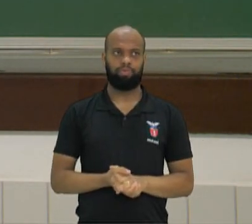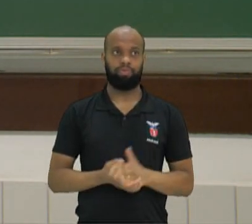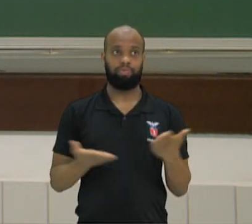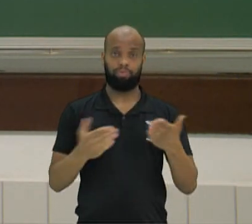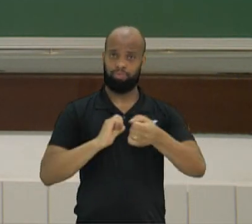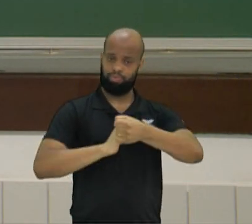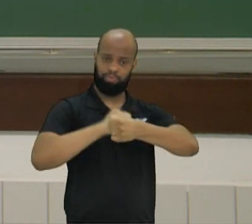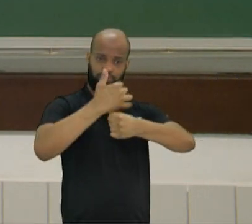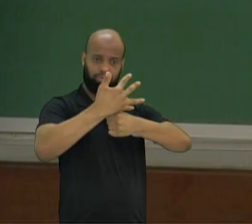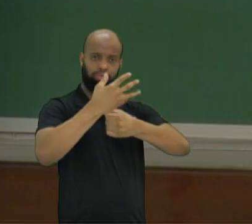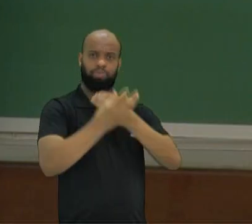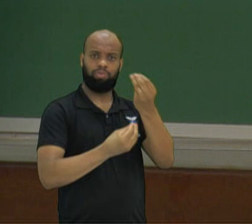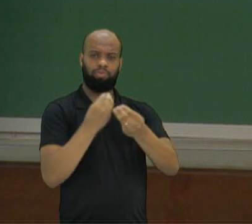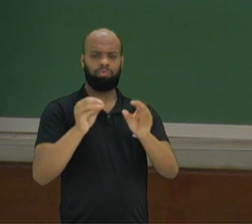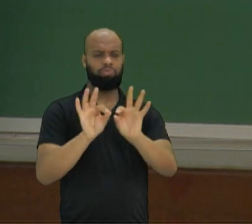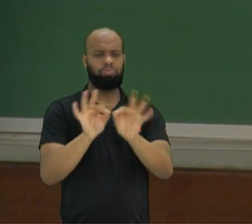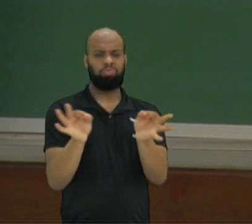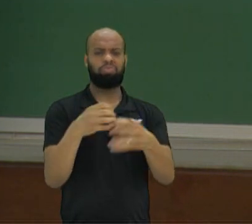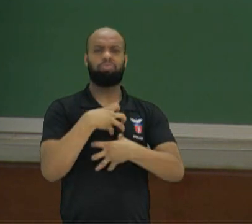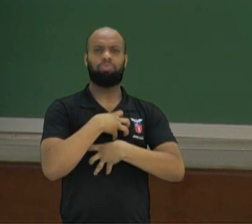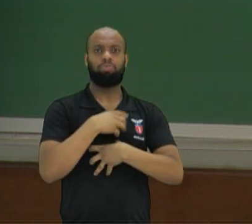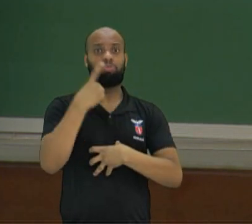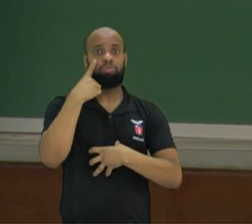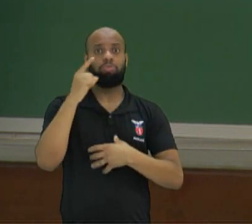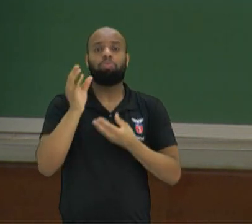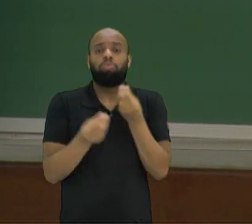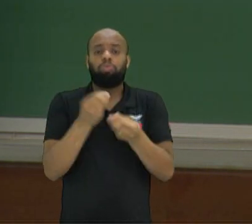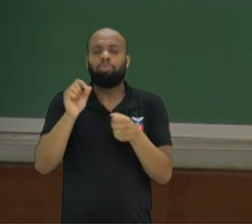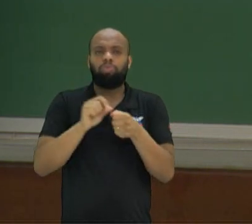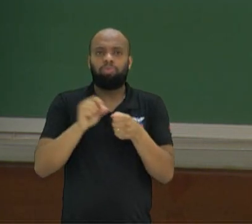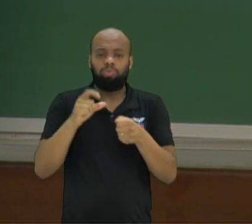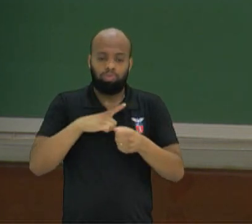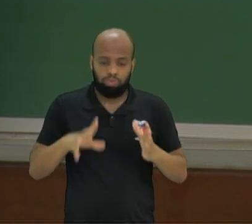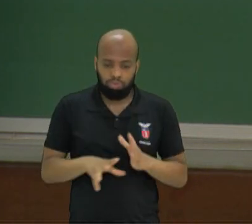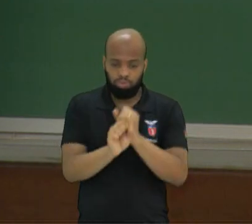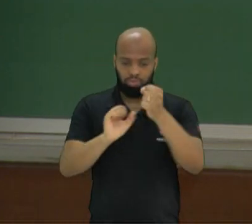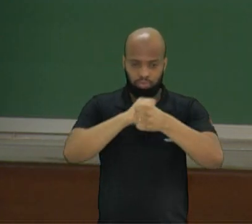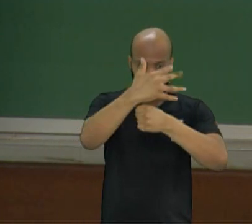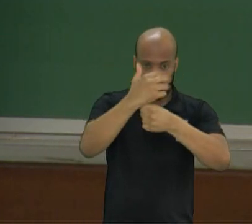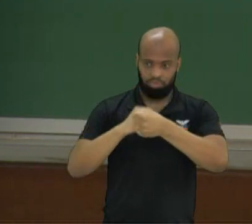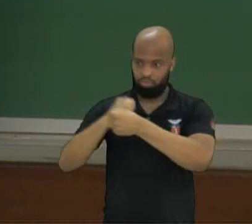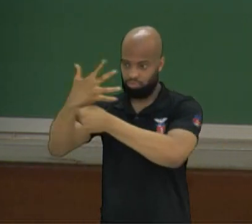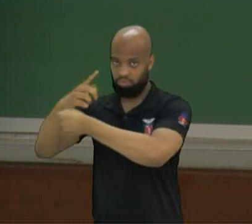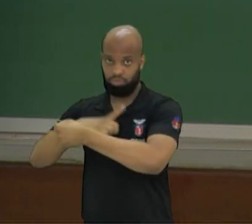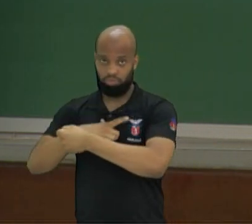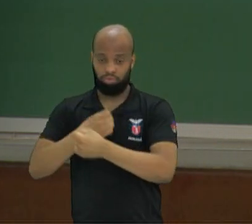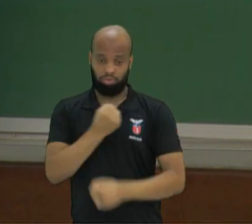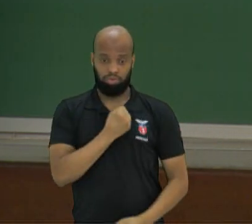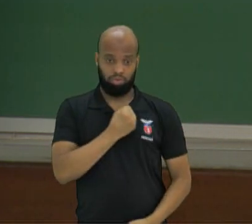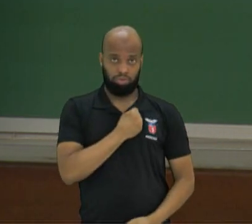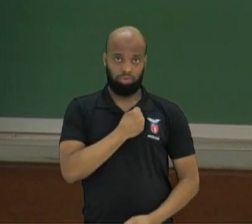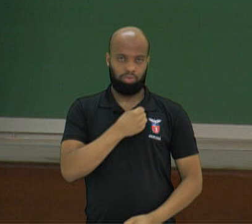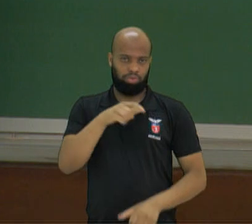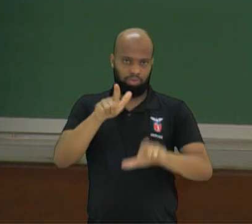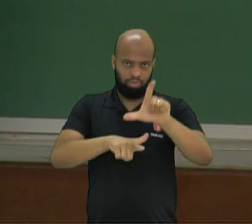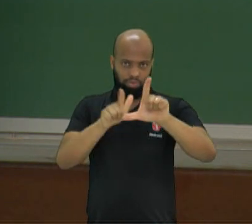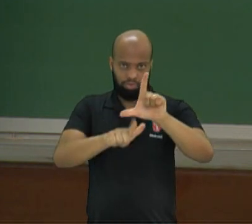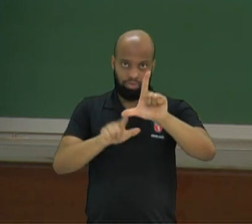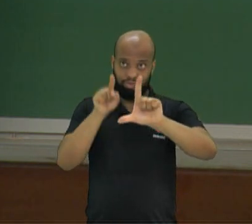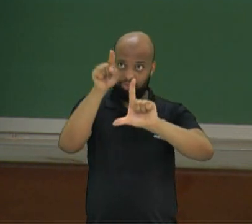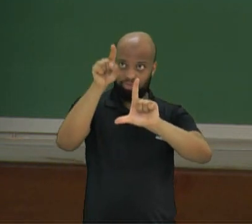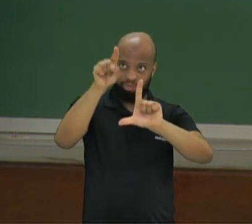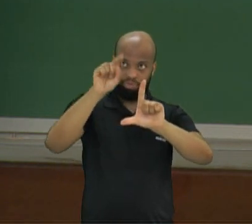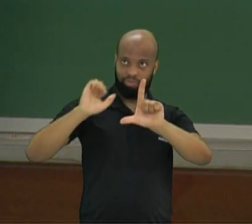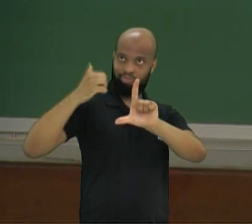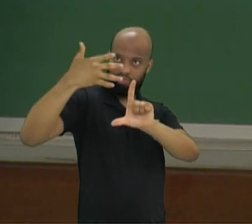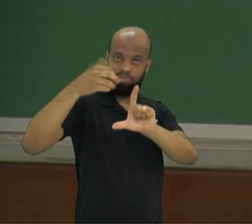A potenciação é mais simples. Olha o que você tem que fazer. Calcular a potência dos coeficientes. Cuidar com a regra de sinal, lembrando